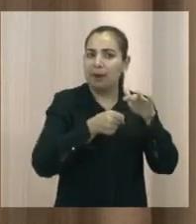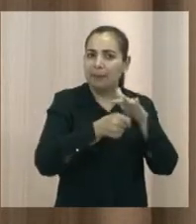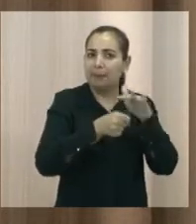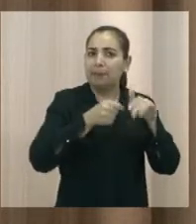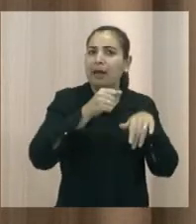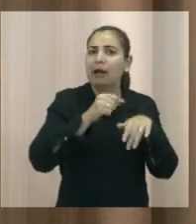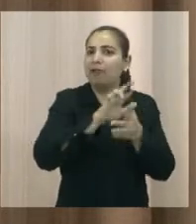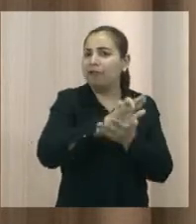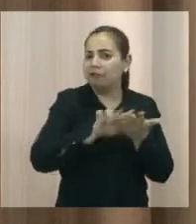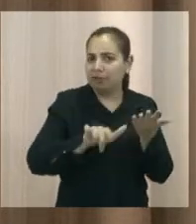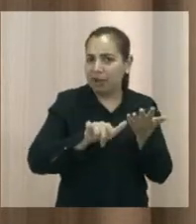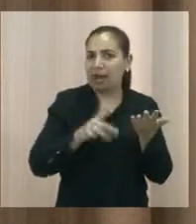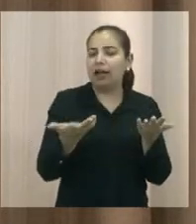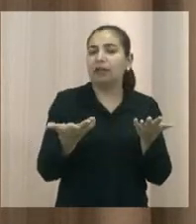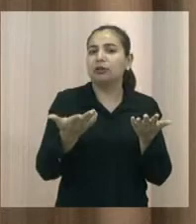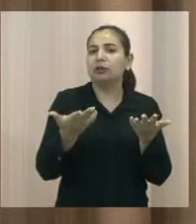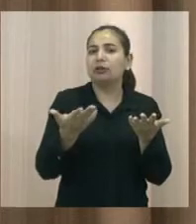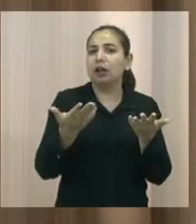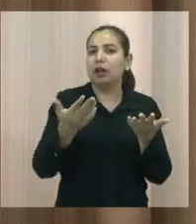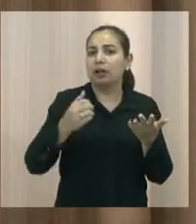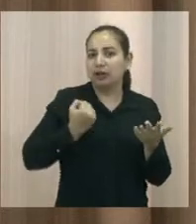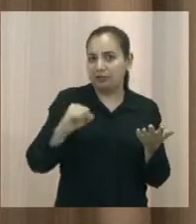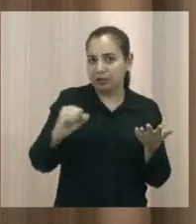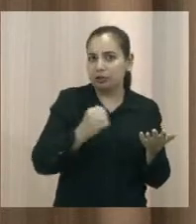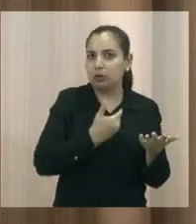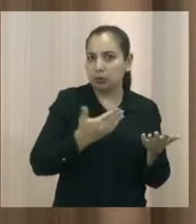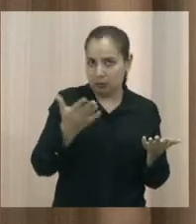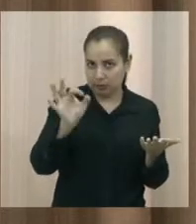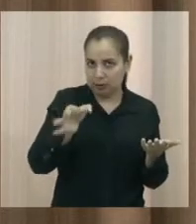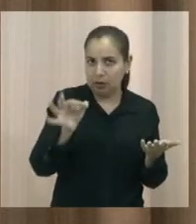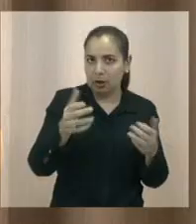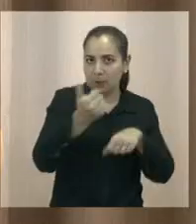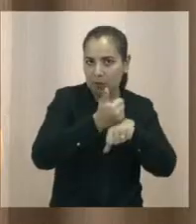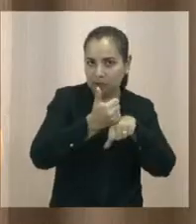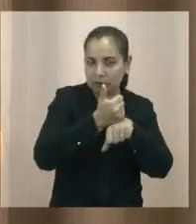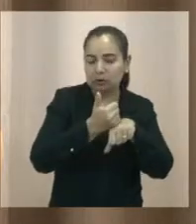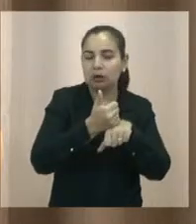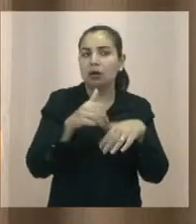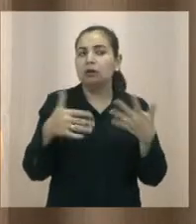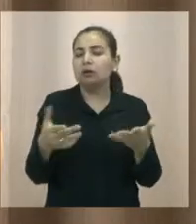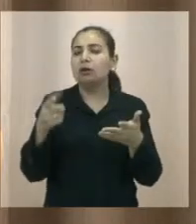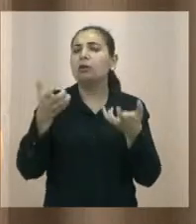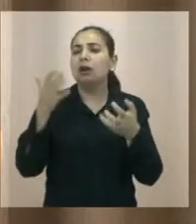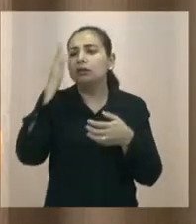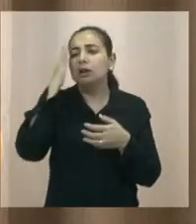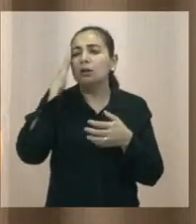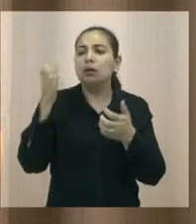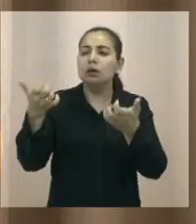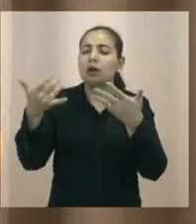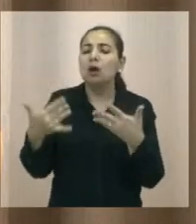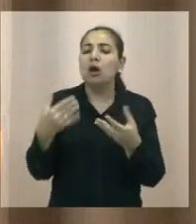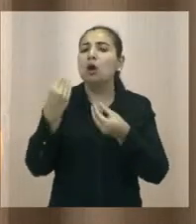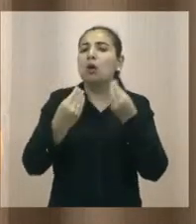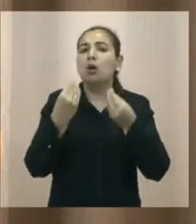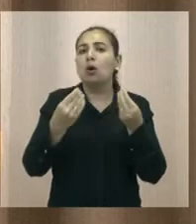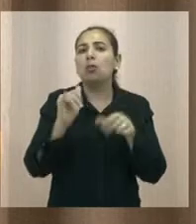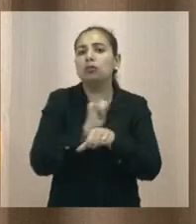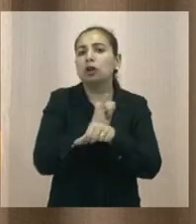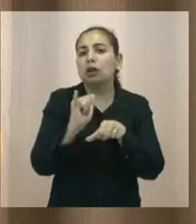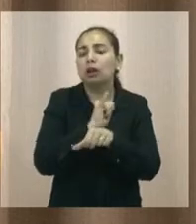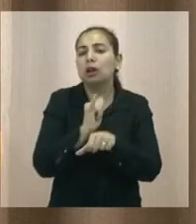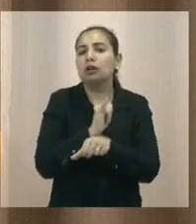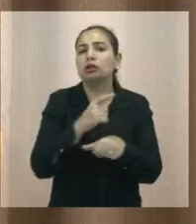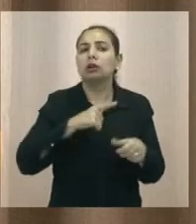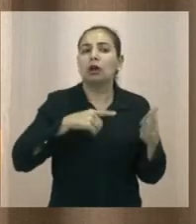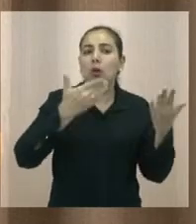ao concurso. O que é que a gente pode tratar mais sobre isso? Bom, como bem dito, né, Karine, no